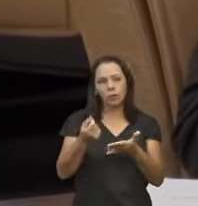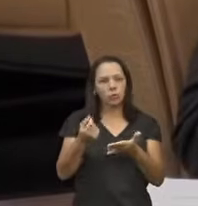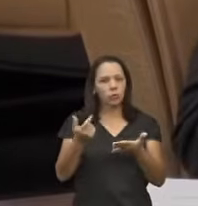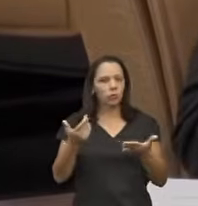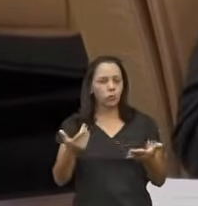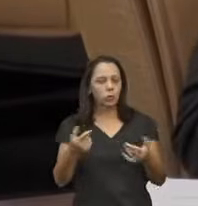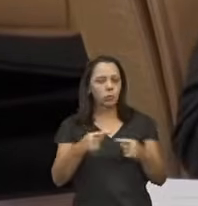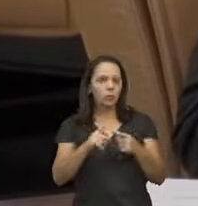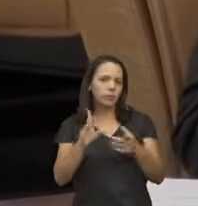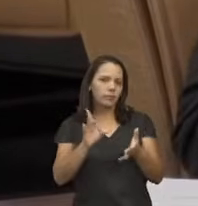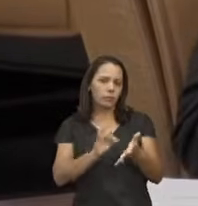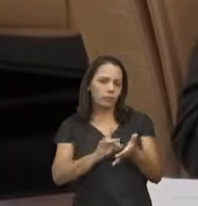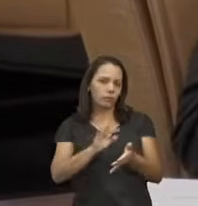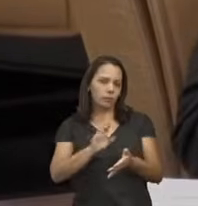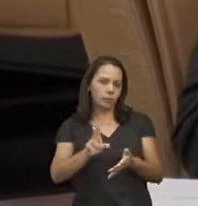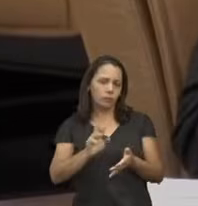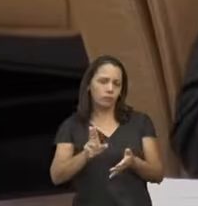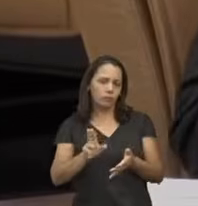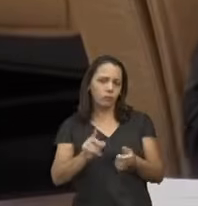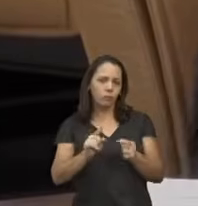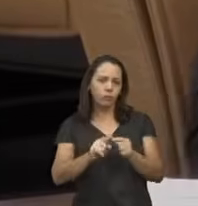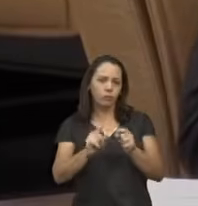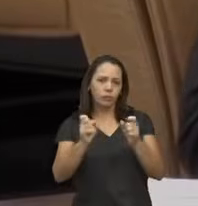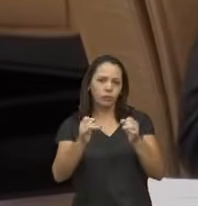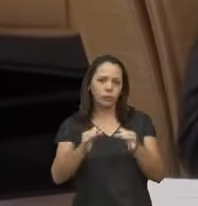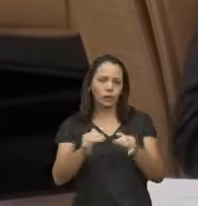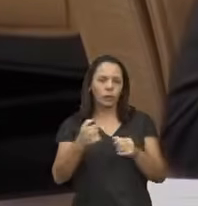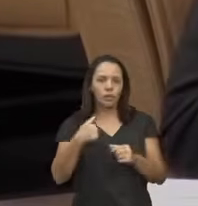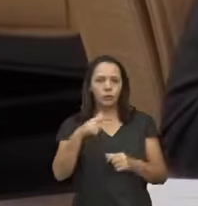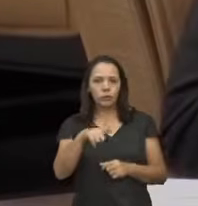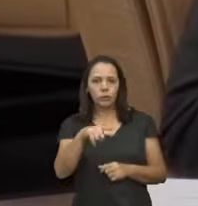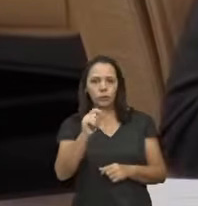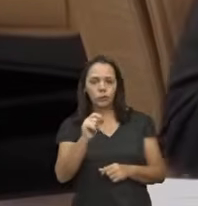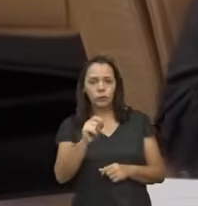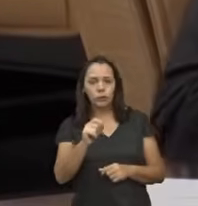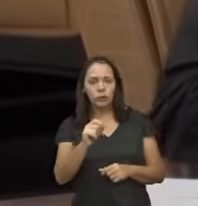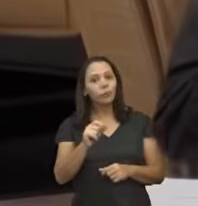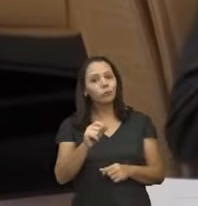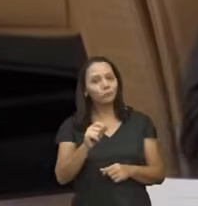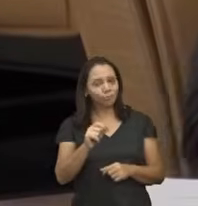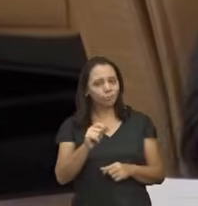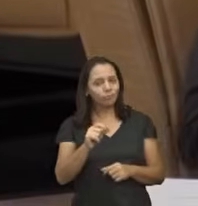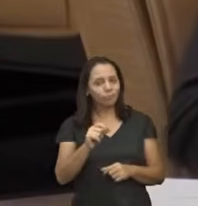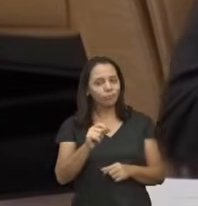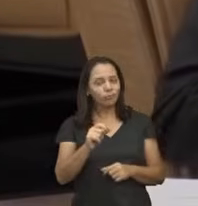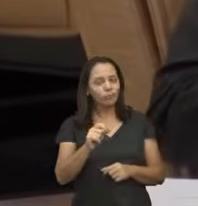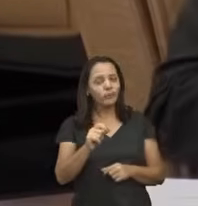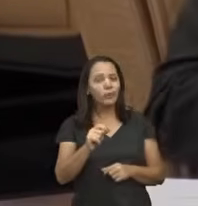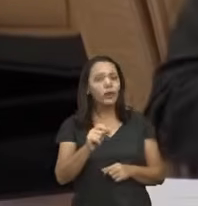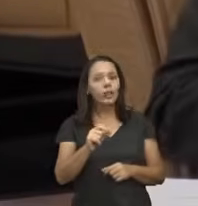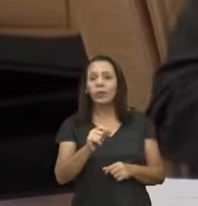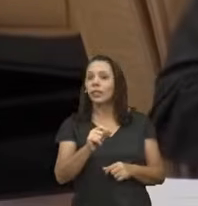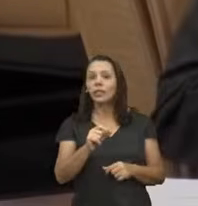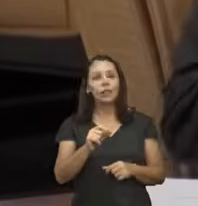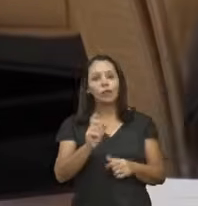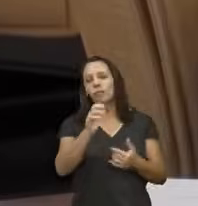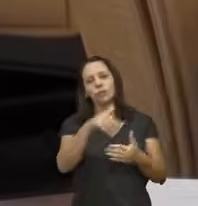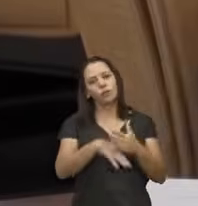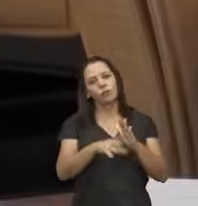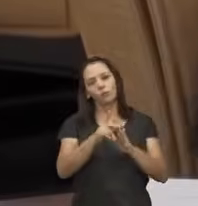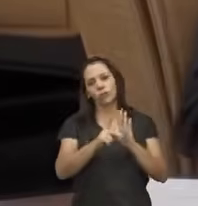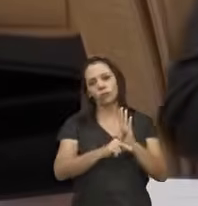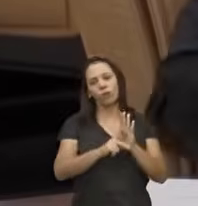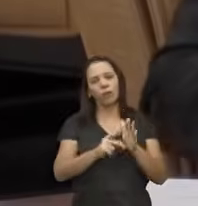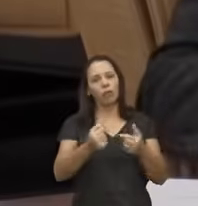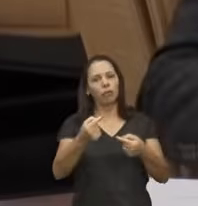verdade, porque a gente está escolhendo fazer no horário da sessão algo que não é votar projetos, algo que não é discutir trabalhos, algo que não é fazer